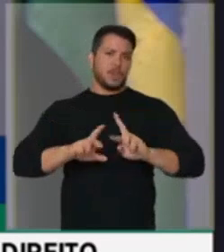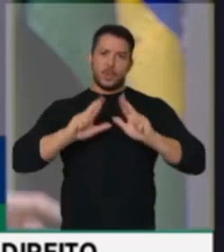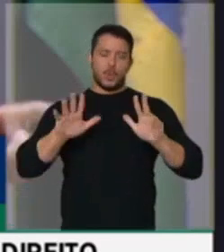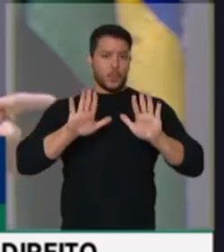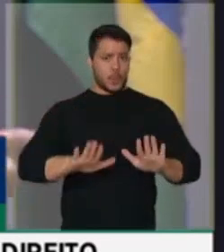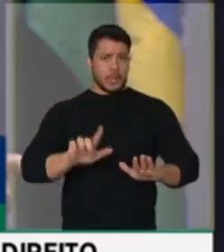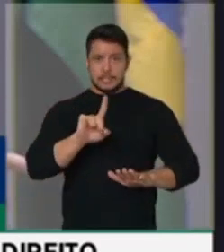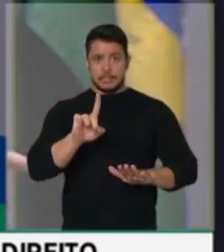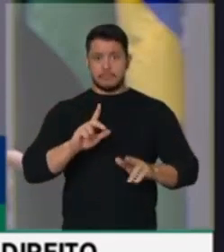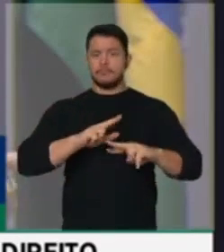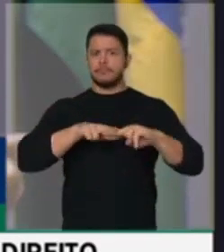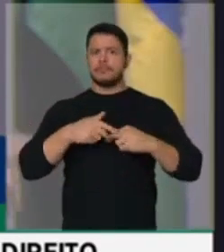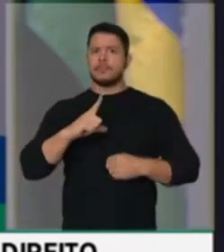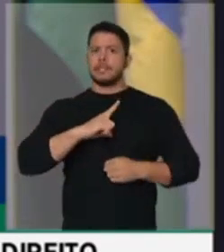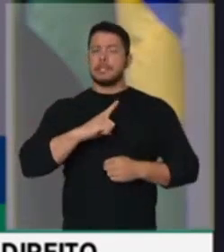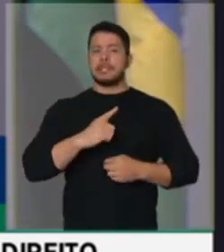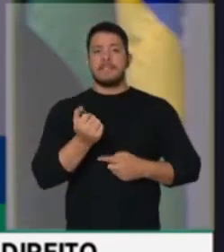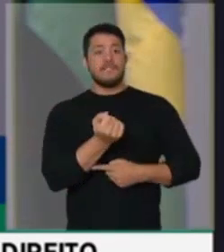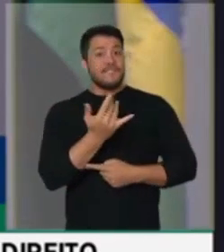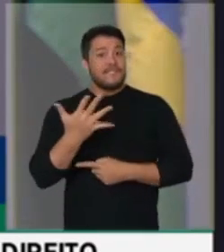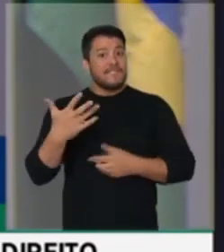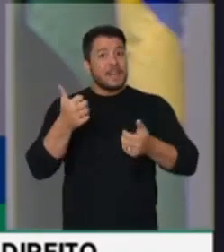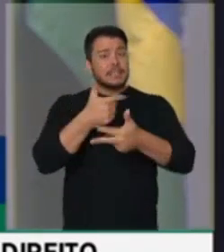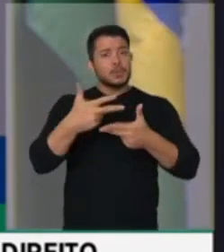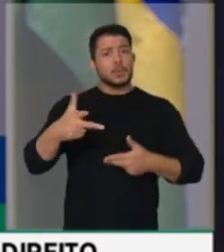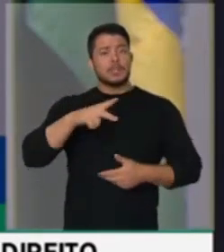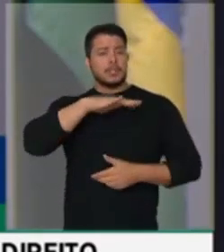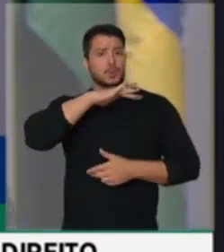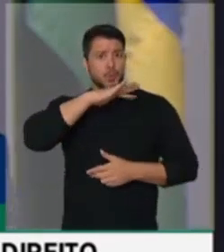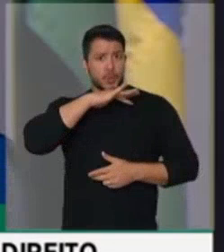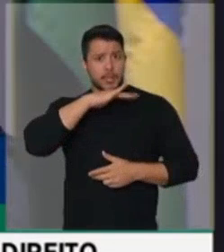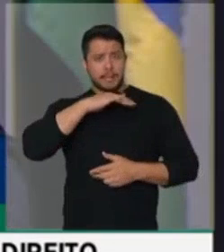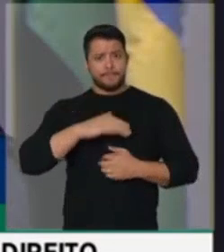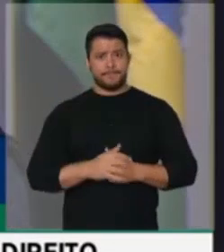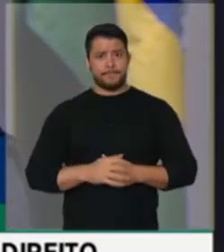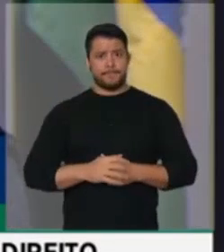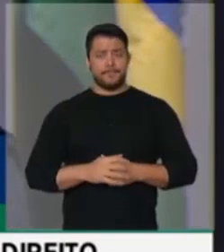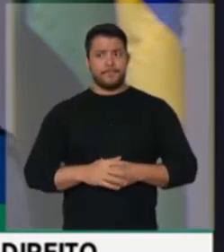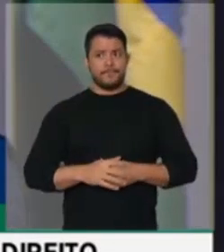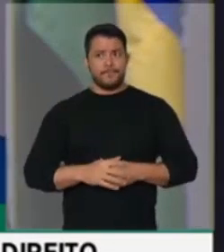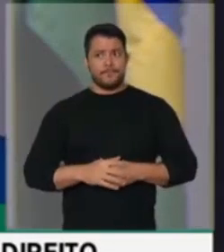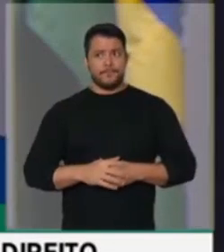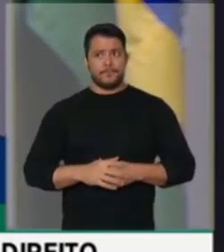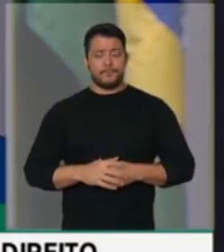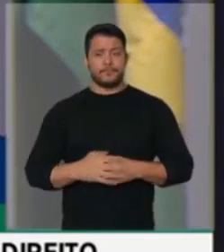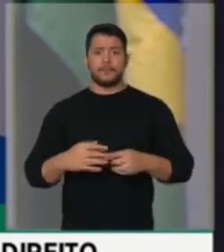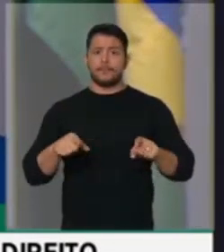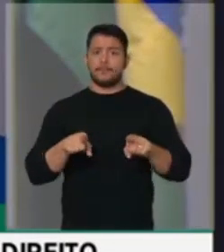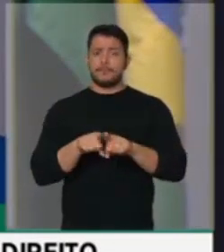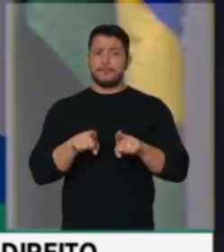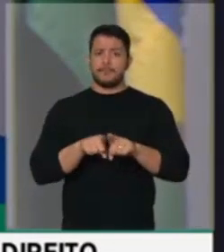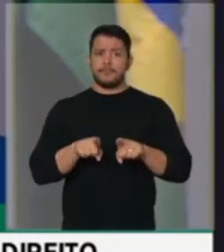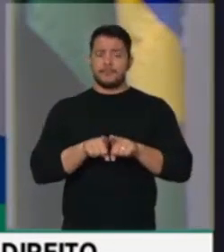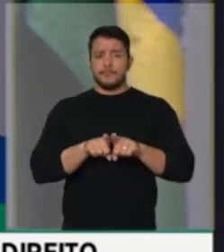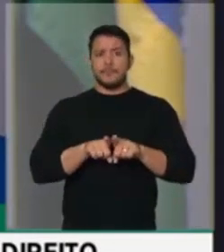consigo diversos dispositivos que são ruins da antiga Lei de Segurança Nacional e também